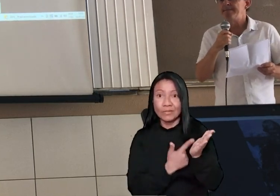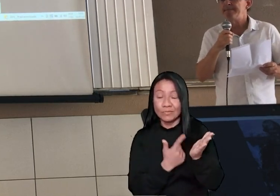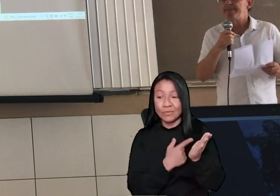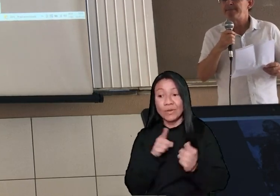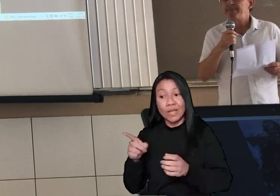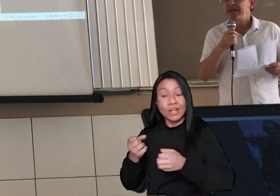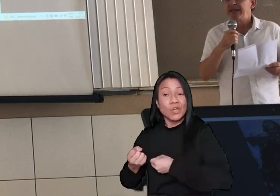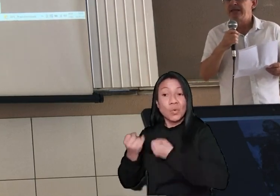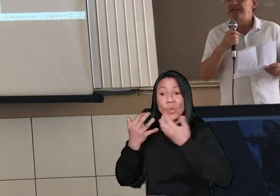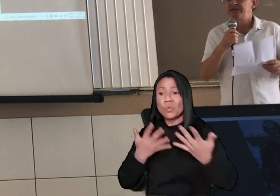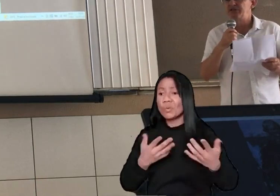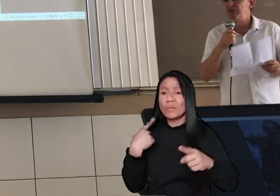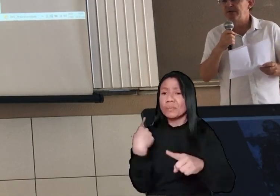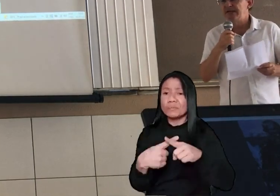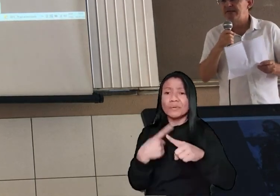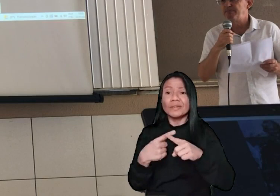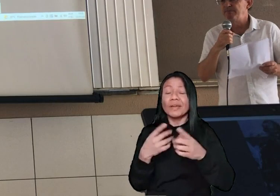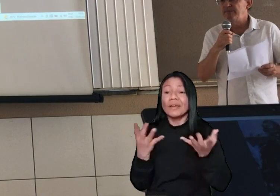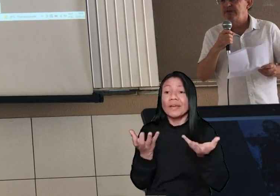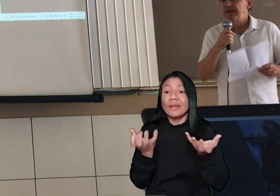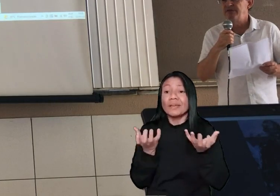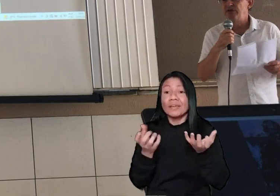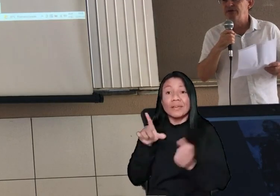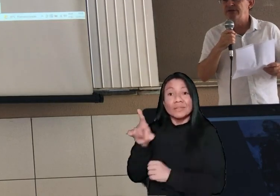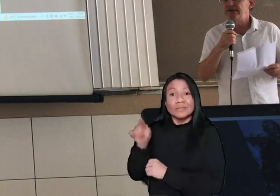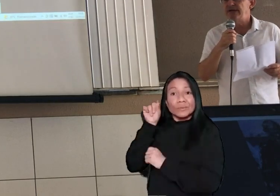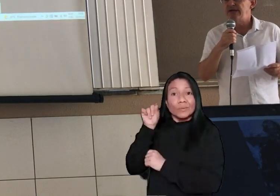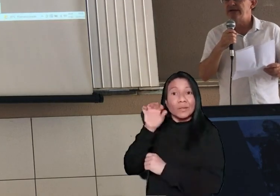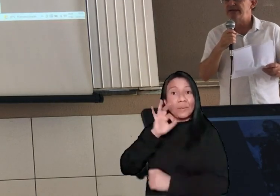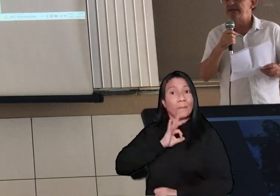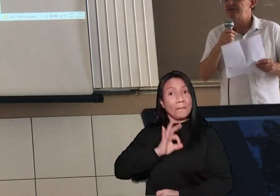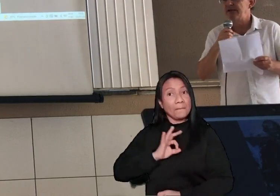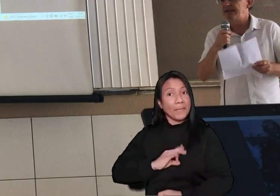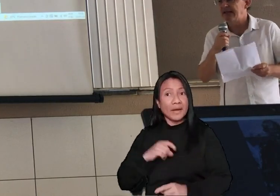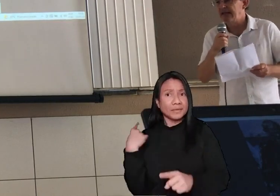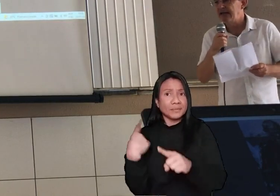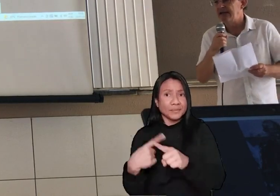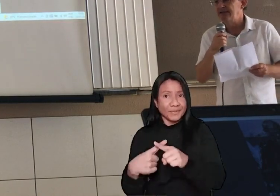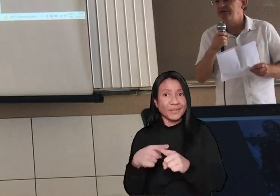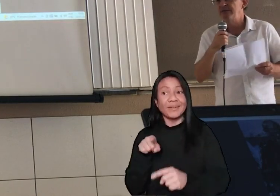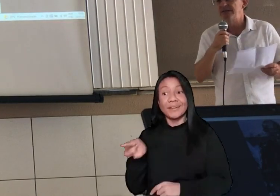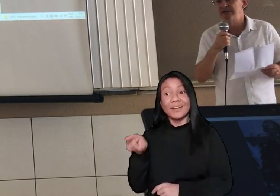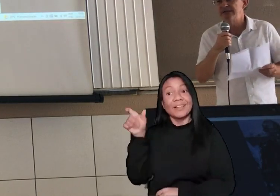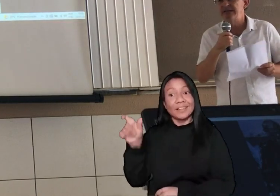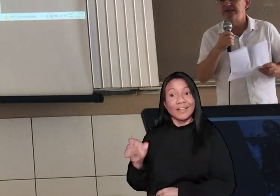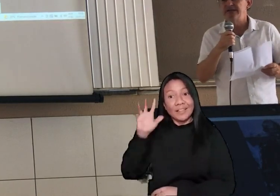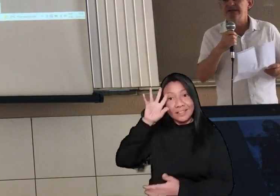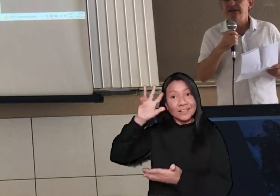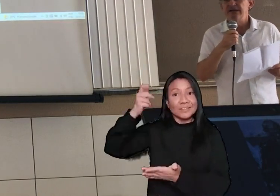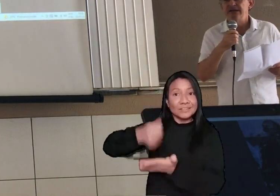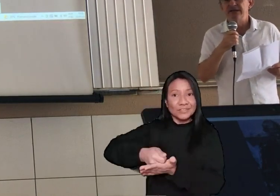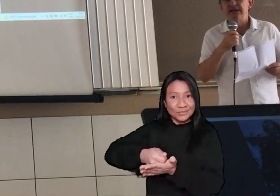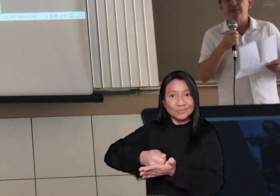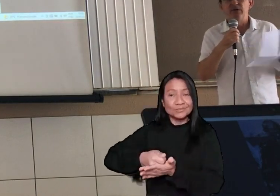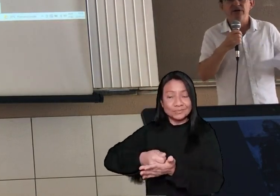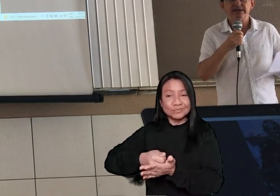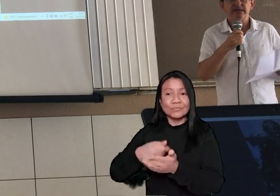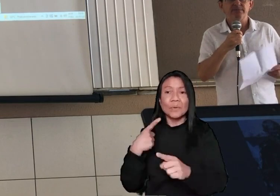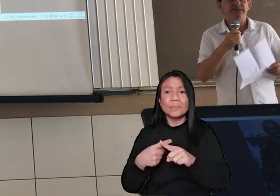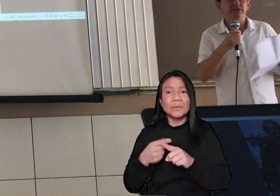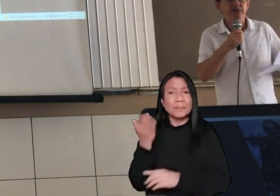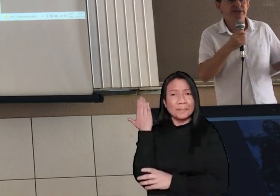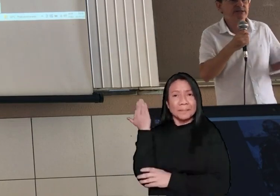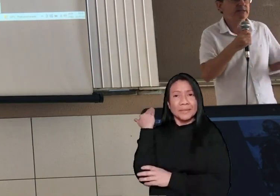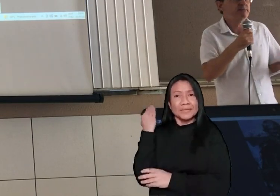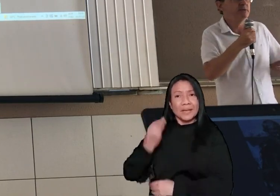padre. Ele decidiu, ele viu durante a guerra, ele viu muita gente